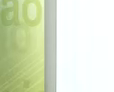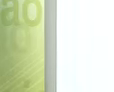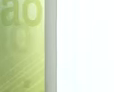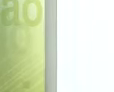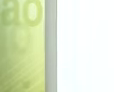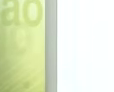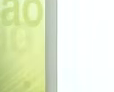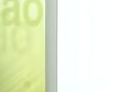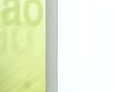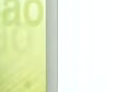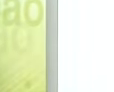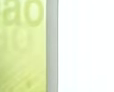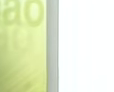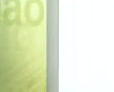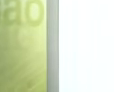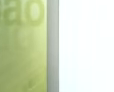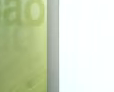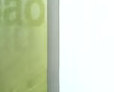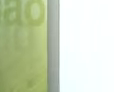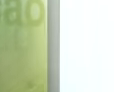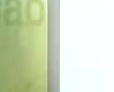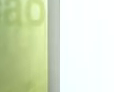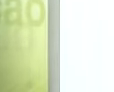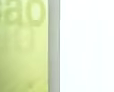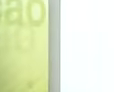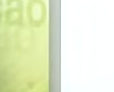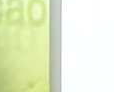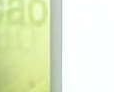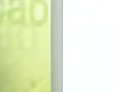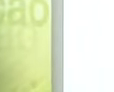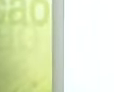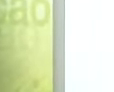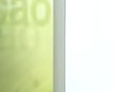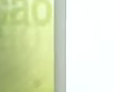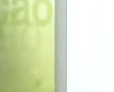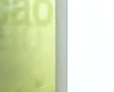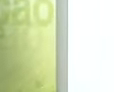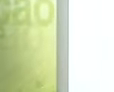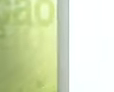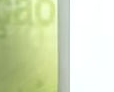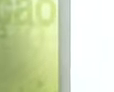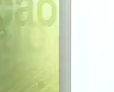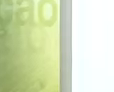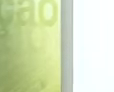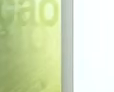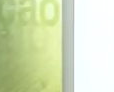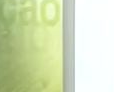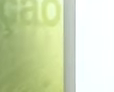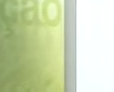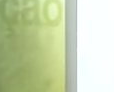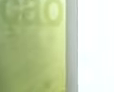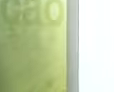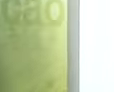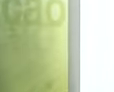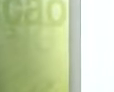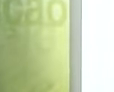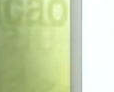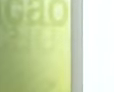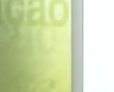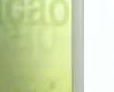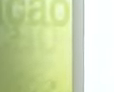processa.html. Nós vimos que o processa.html era a página de destino de um formulário. Ao clicar no